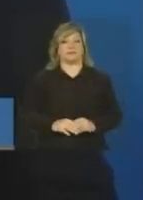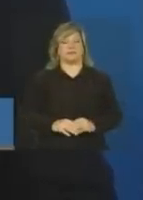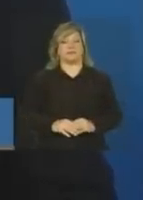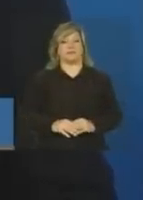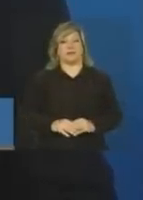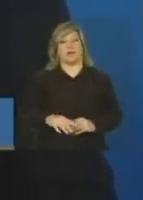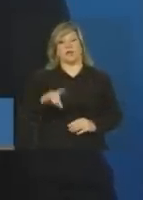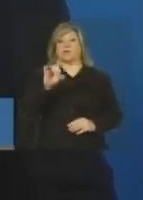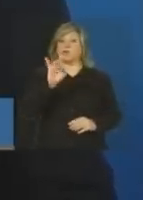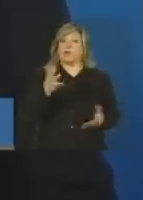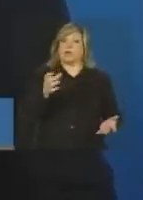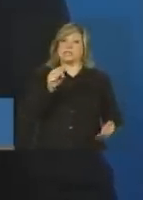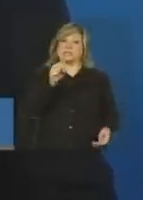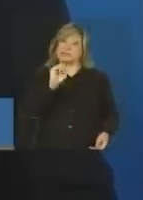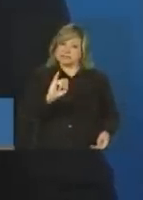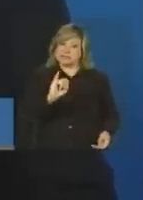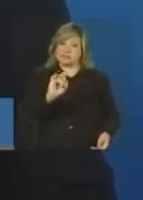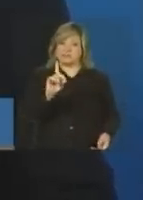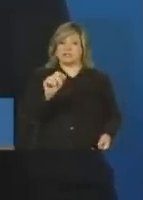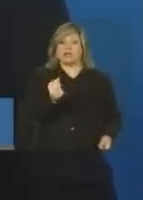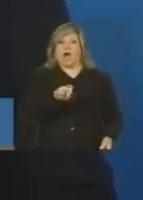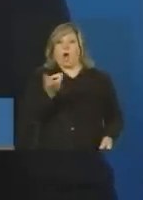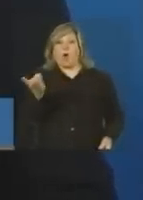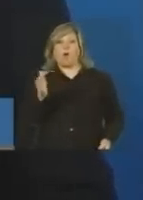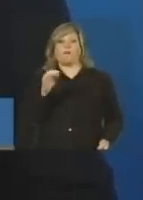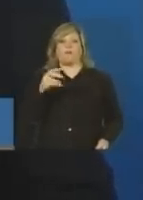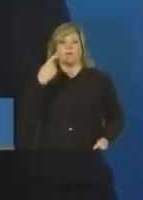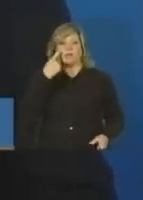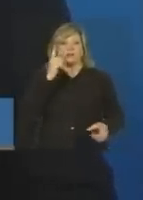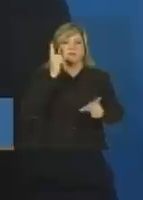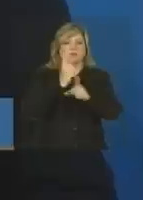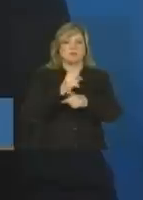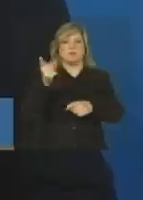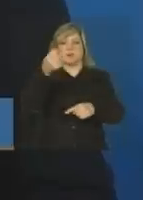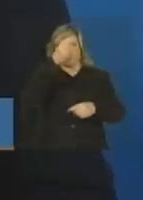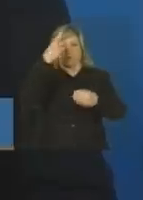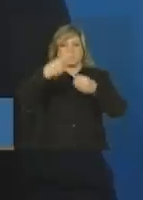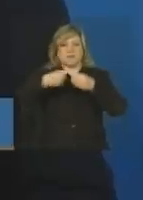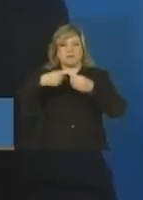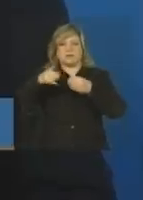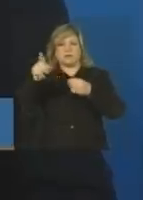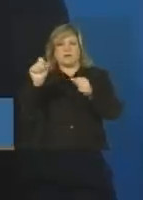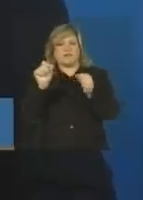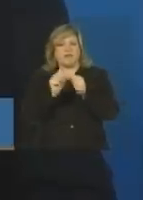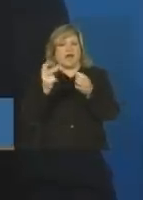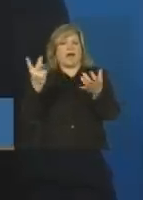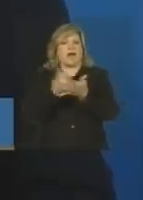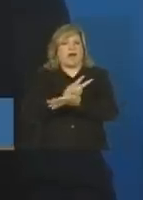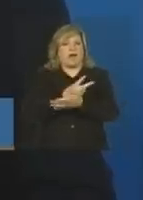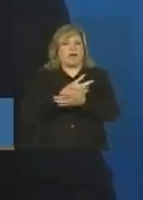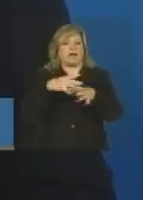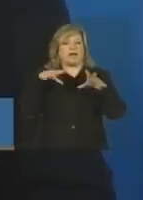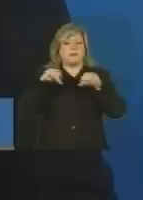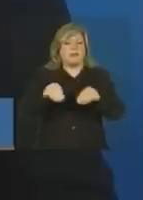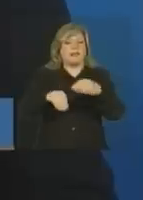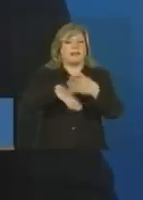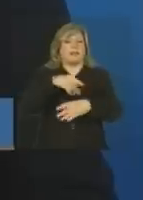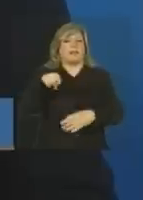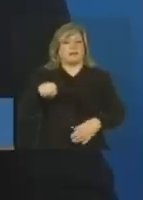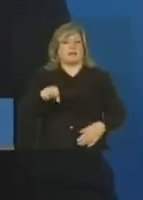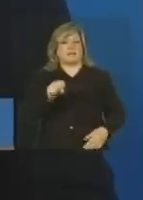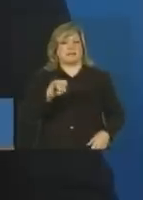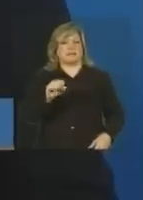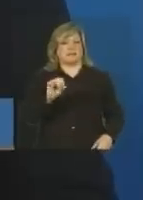A não ser que, de alguma maneira, é identificado que o município burlou o sistema, né, para que o índice